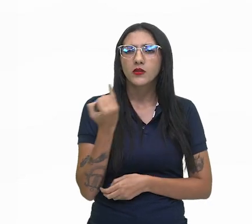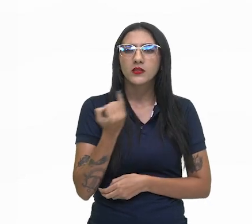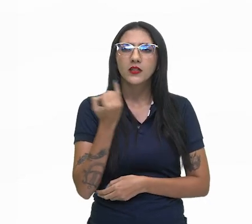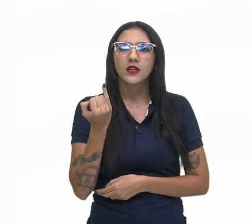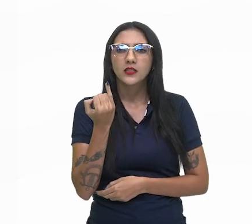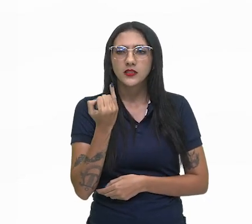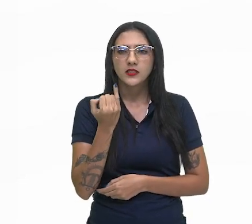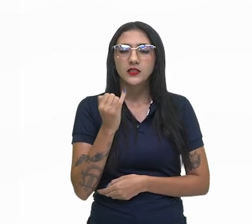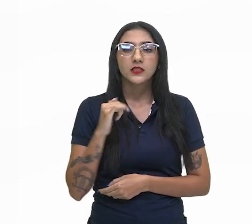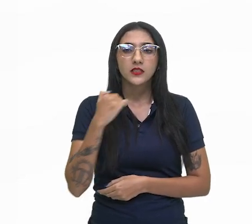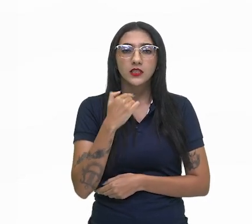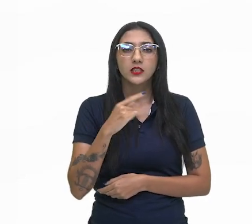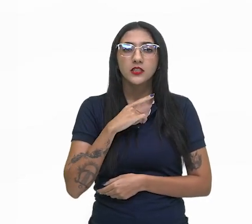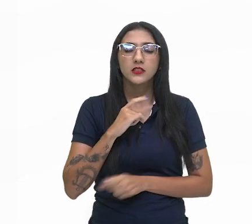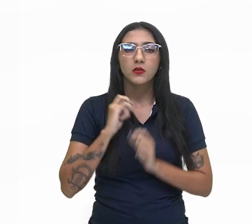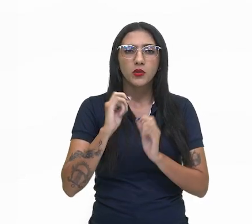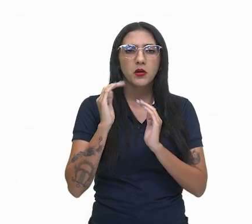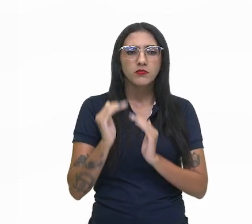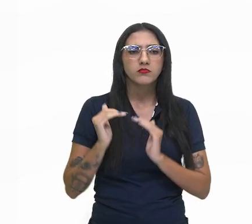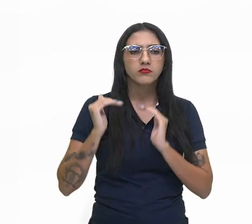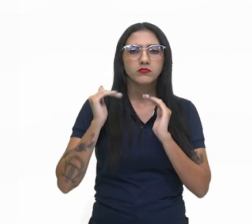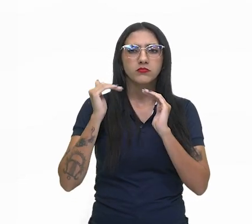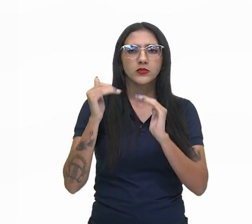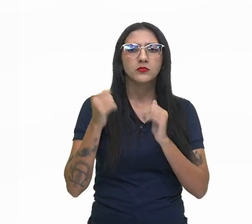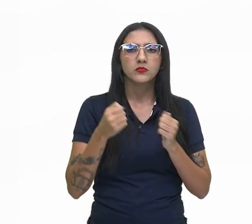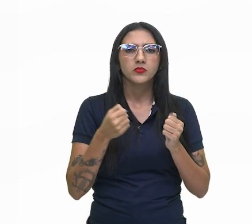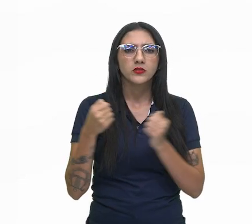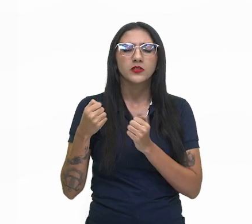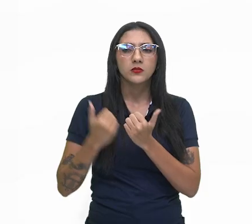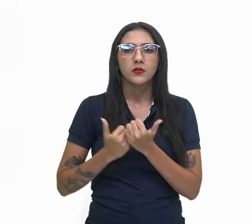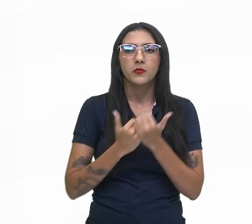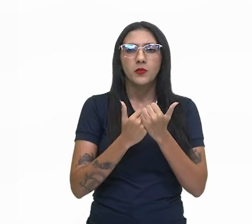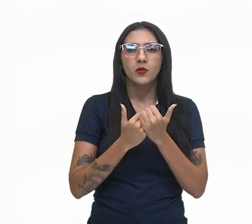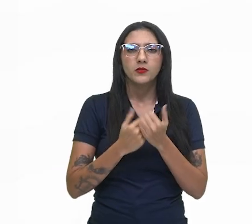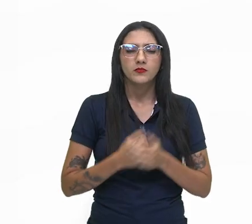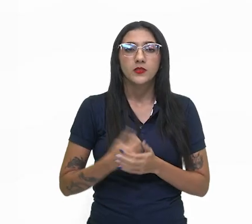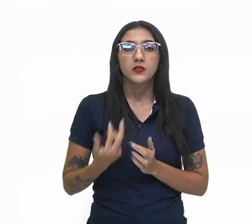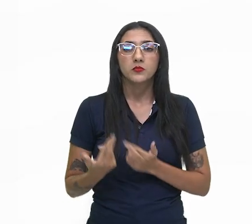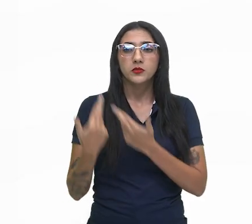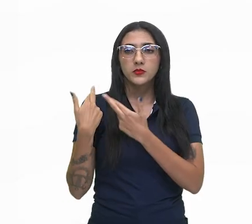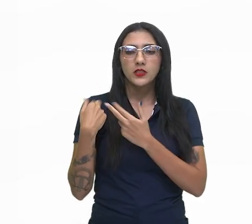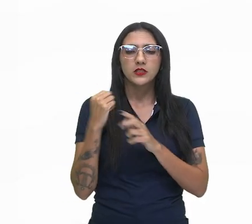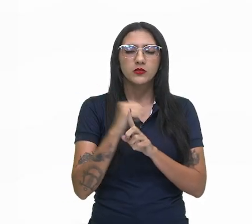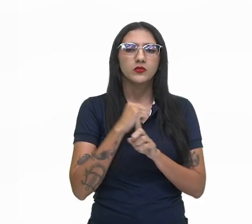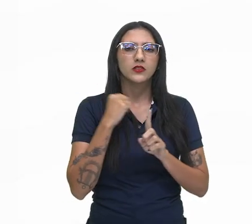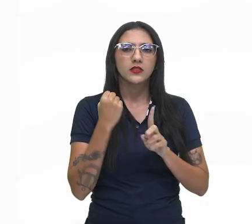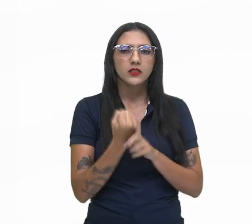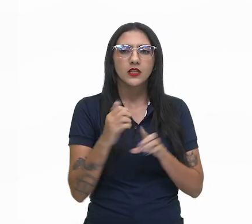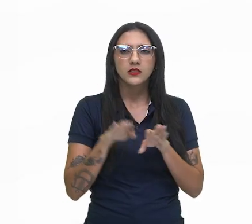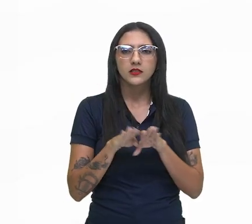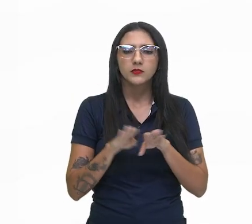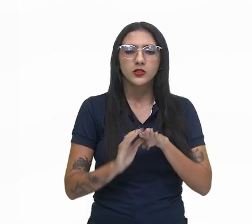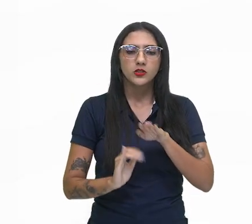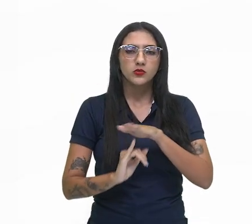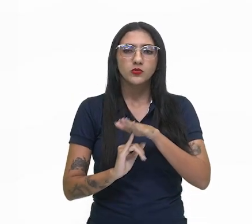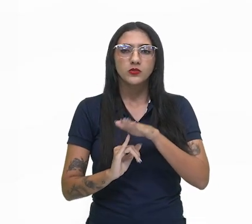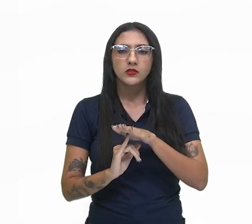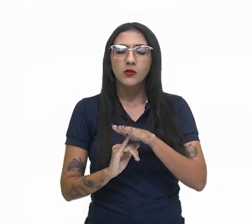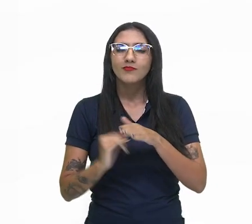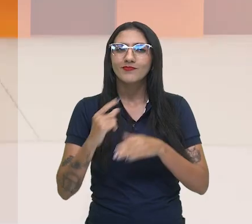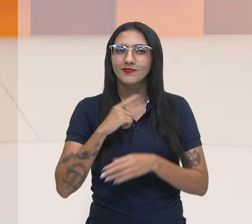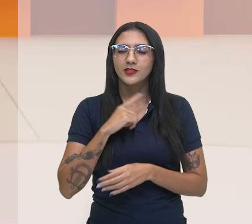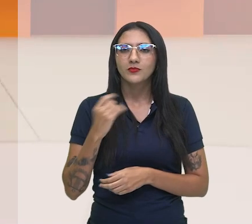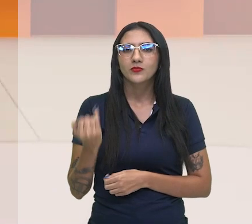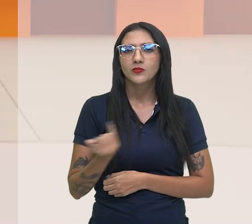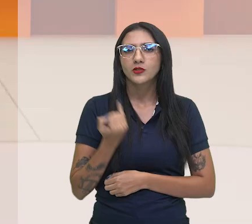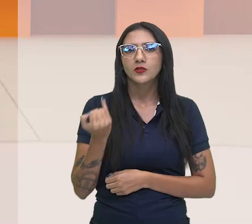de nos mantermos legítimos aí. O papel da sociedade civil, o papel das instituições são